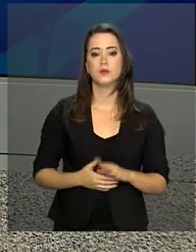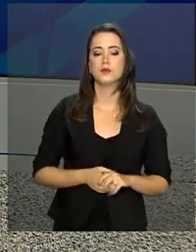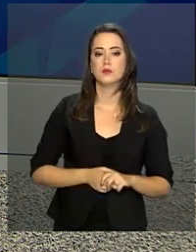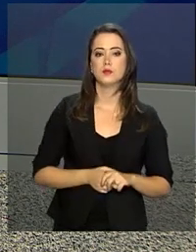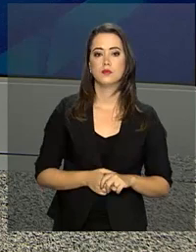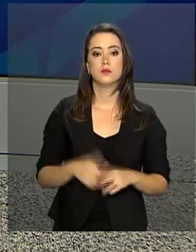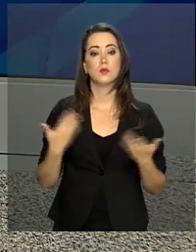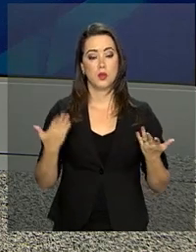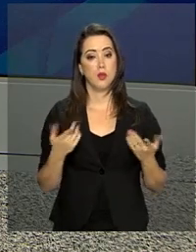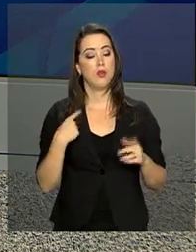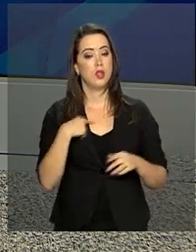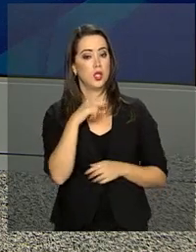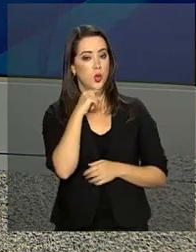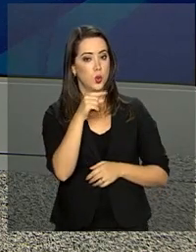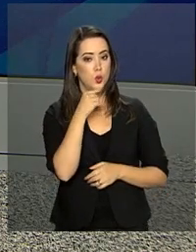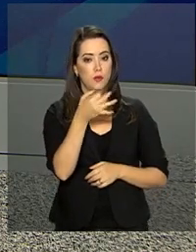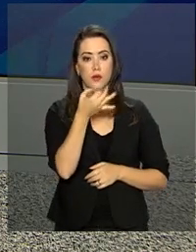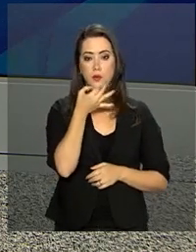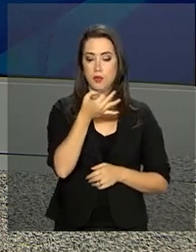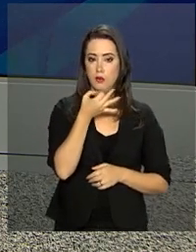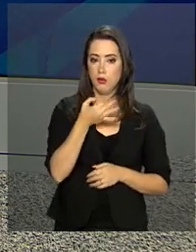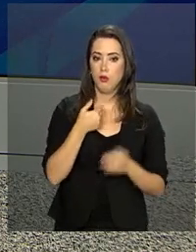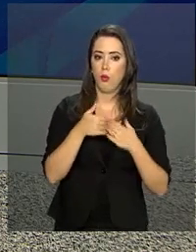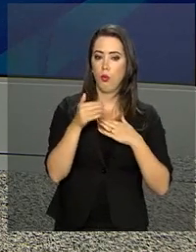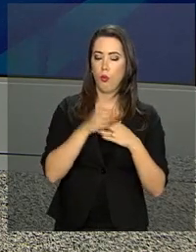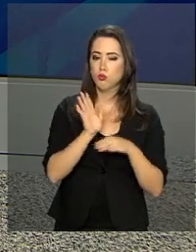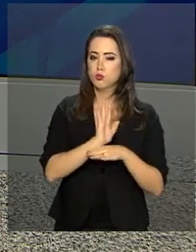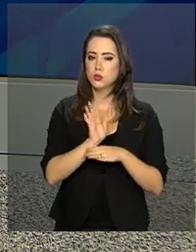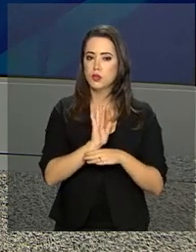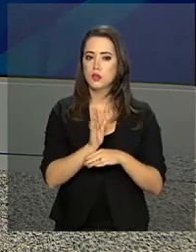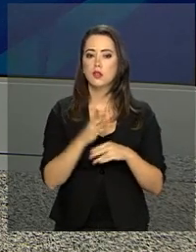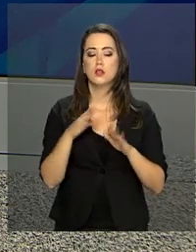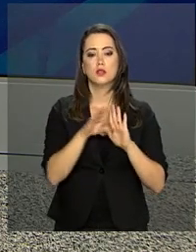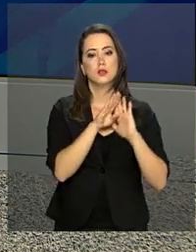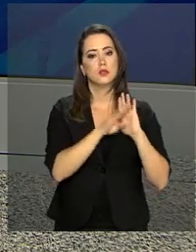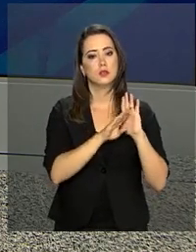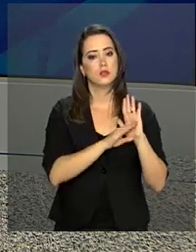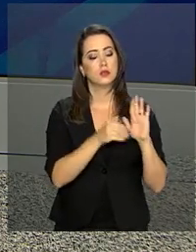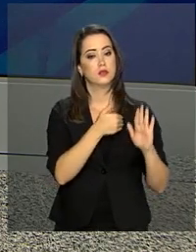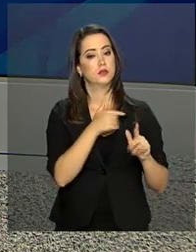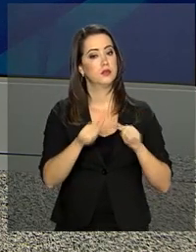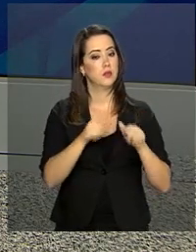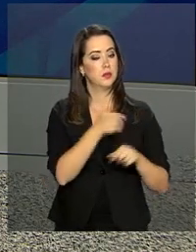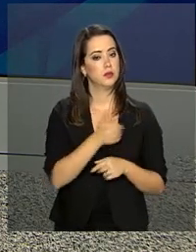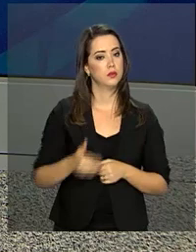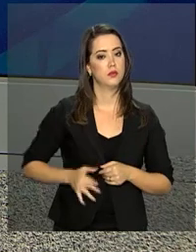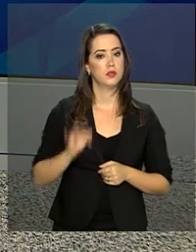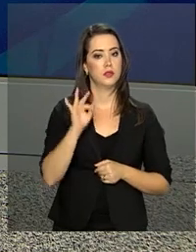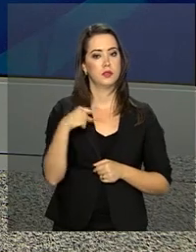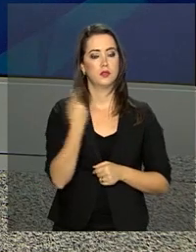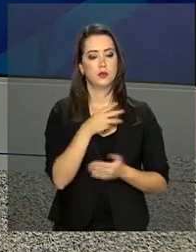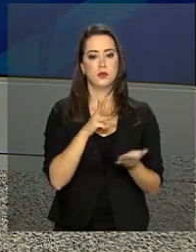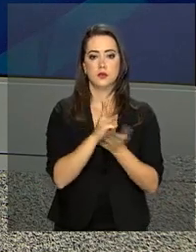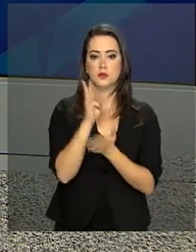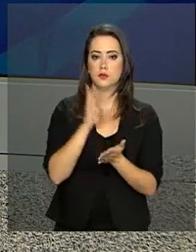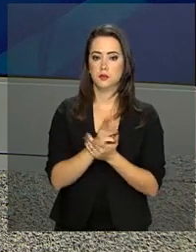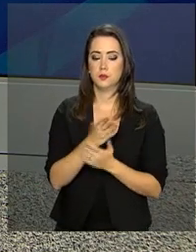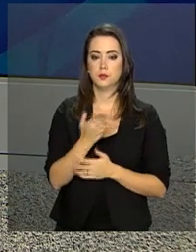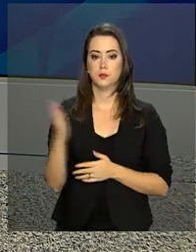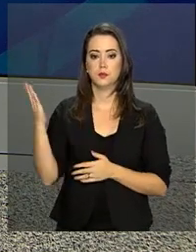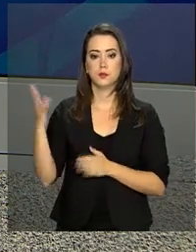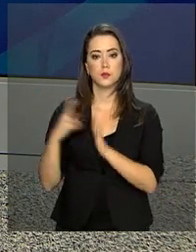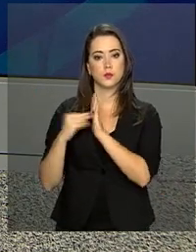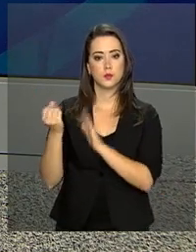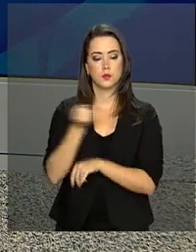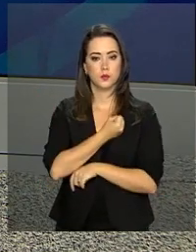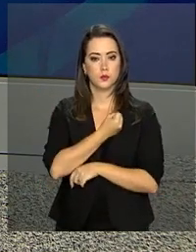no Twitter, você pode mandar suas sugestões de reportagens e dúvidas sobre programas e ações do governo federal para o nosso WhatsApp.